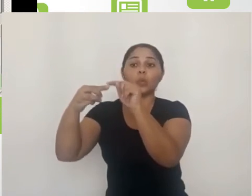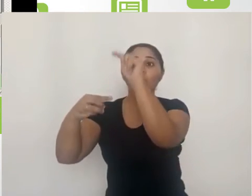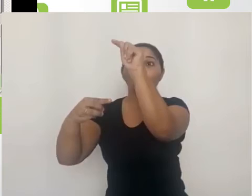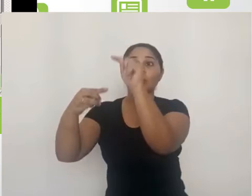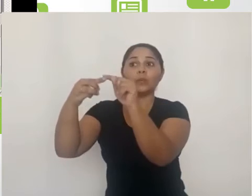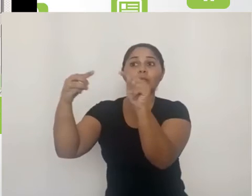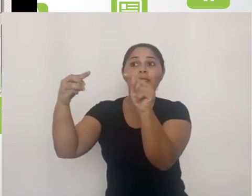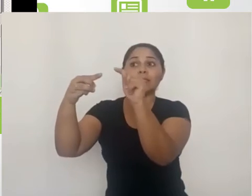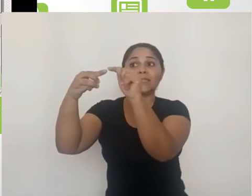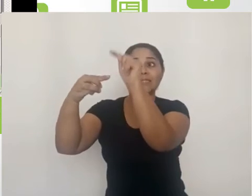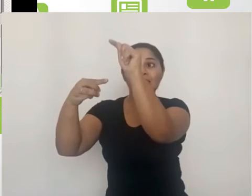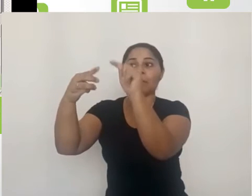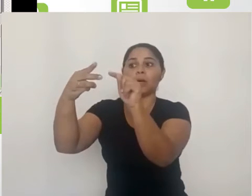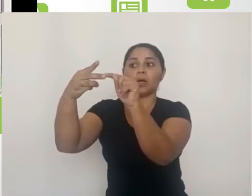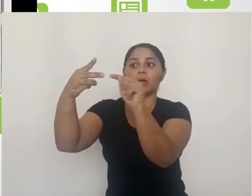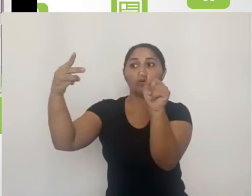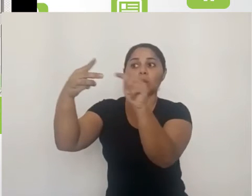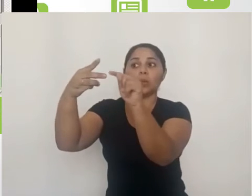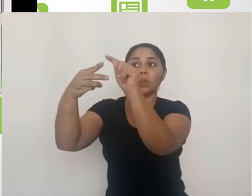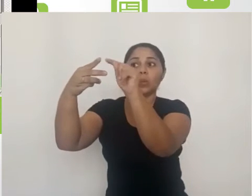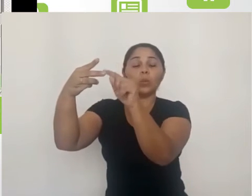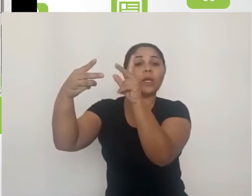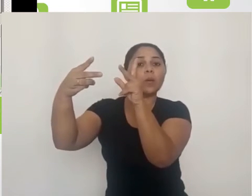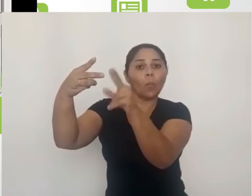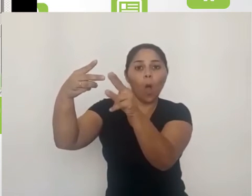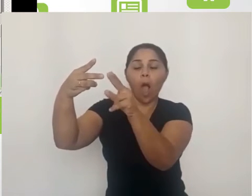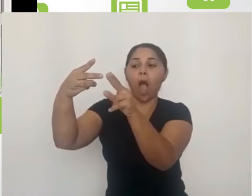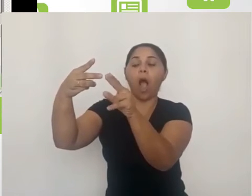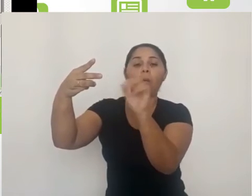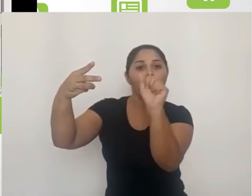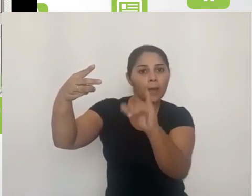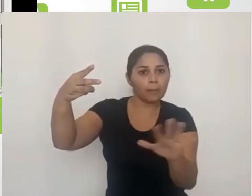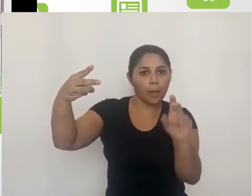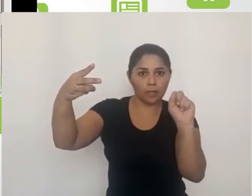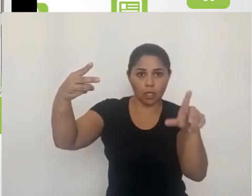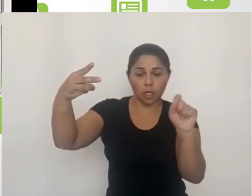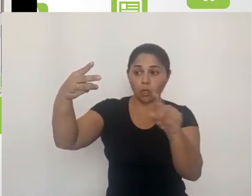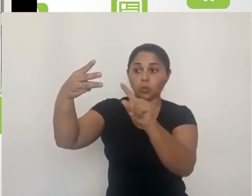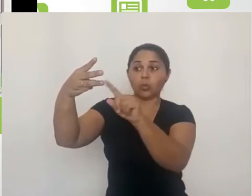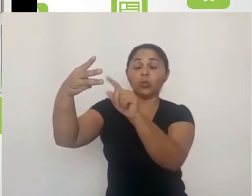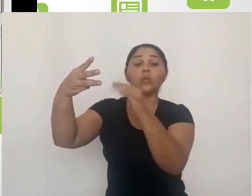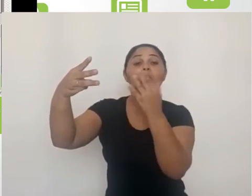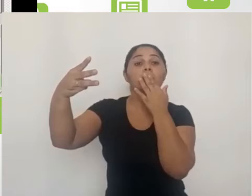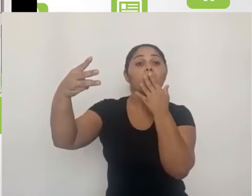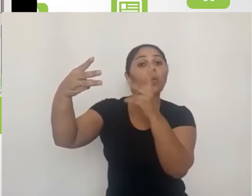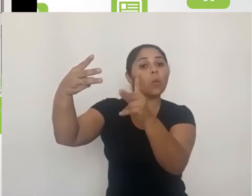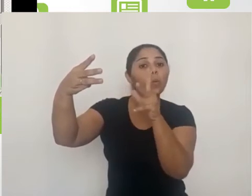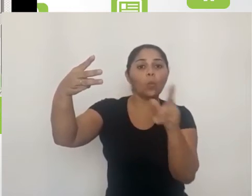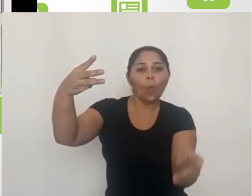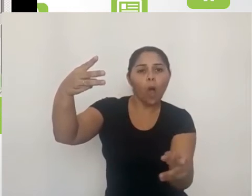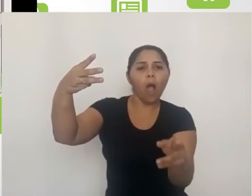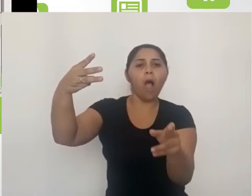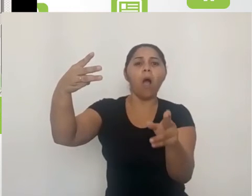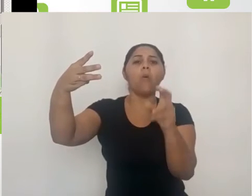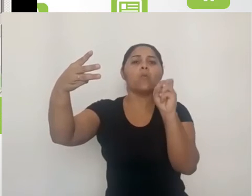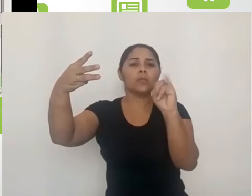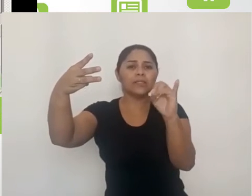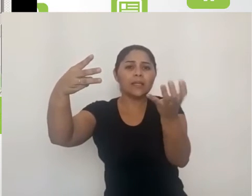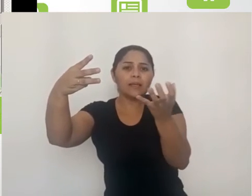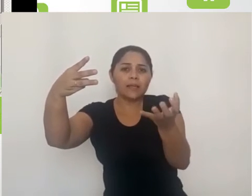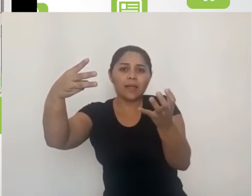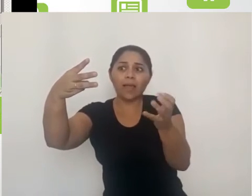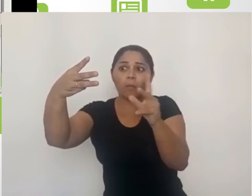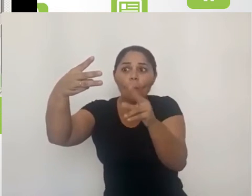imagem, 800 por 600. Vou colocar aqui um nome para ela, objeto. E o tipo